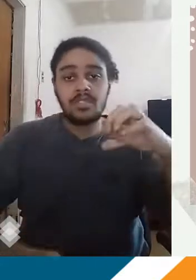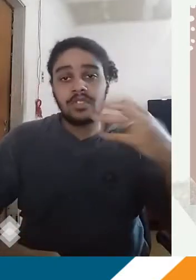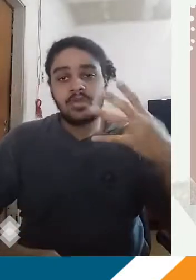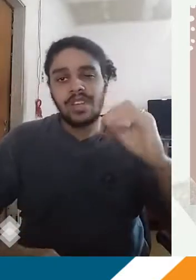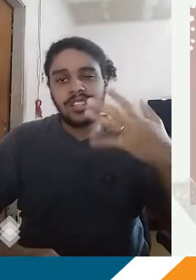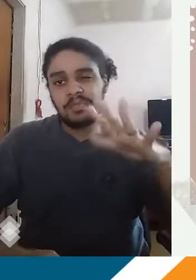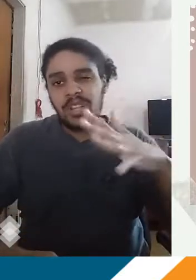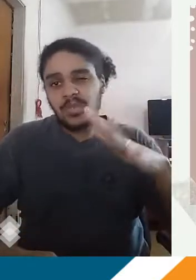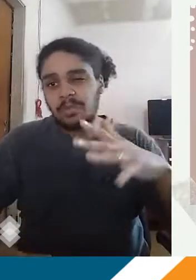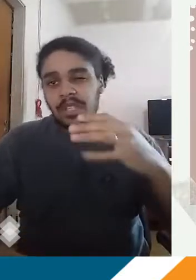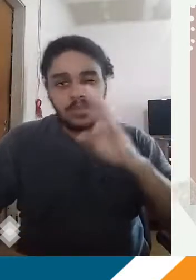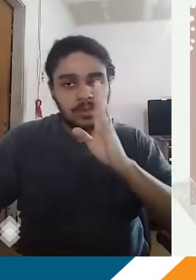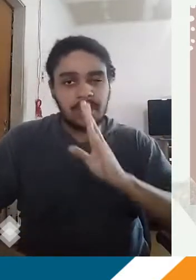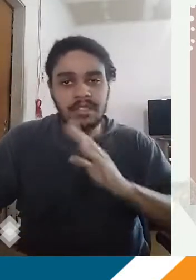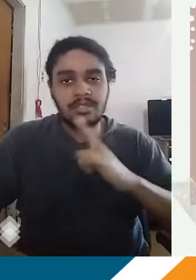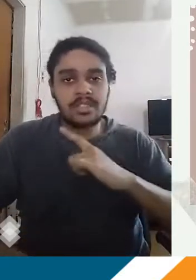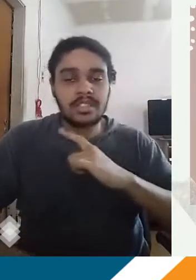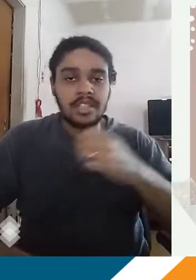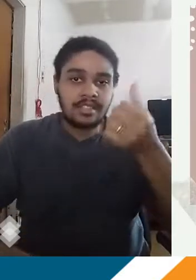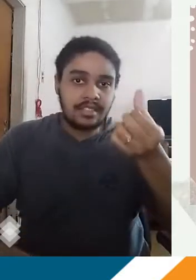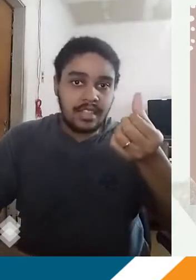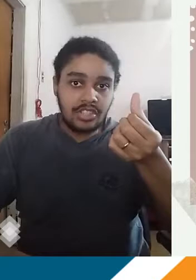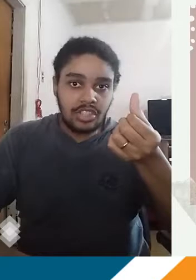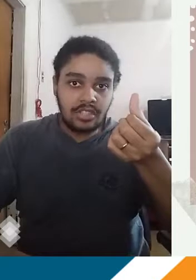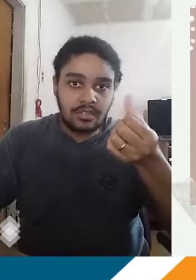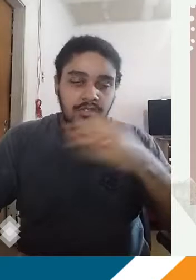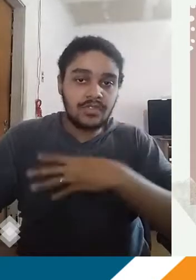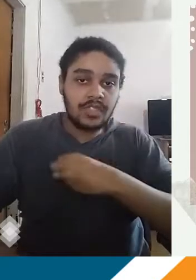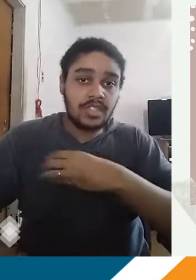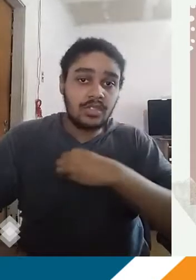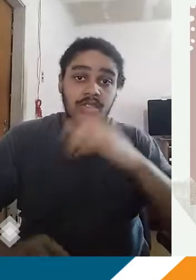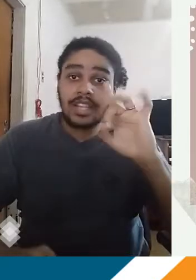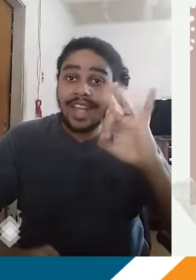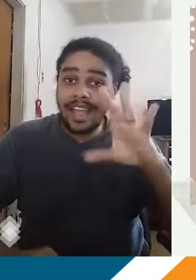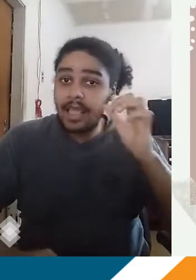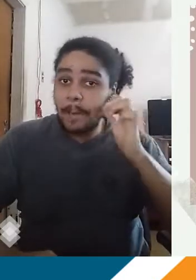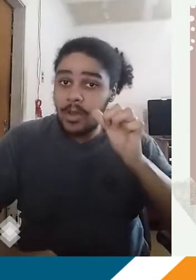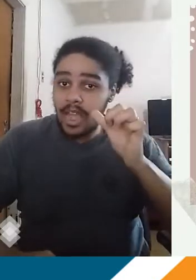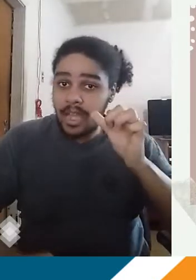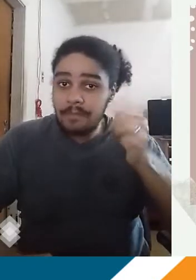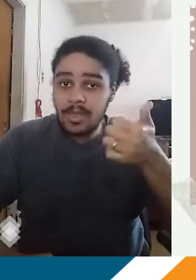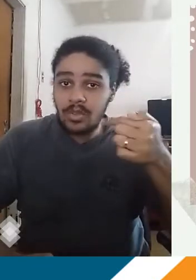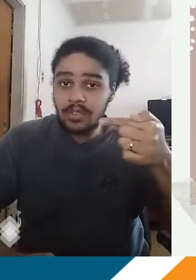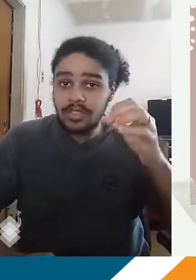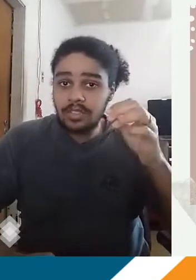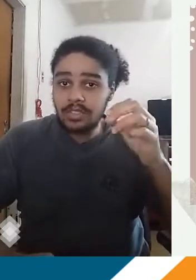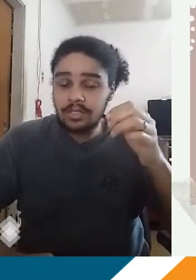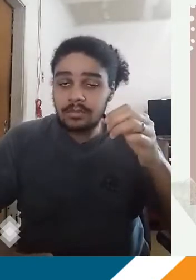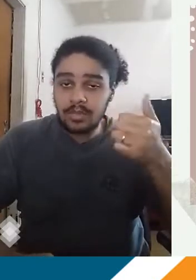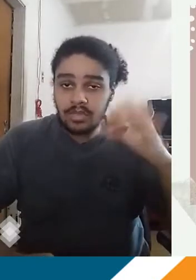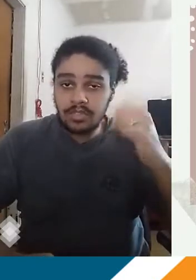iremos observar que em 1940 a média no Brasil era de 6,16 filhos por mulher,